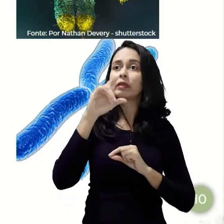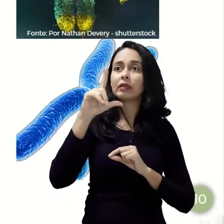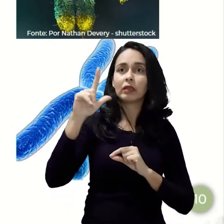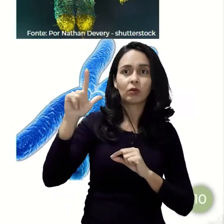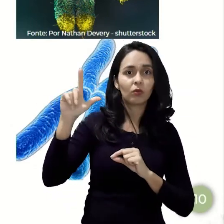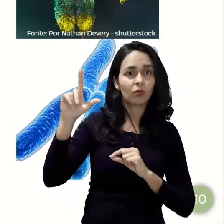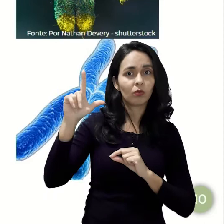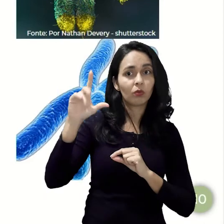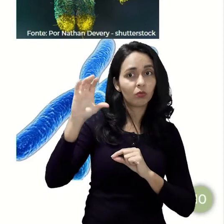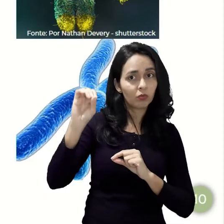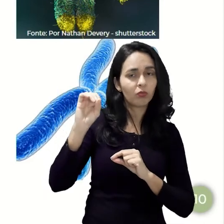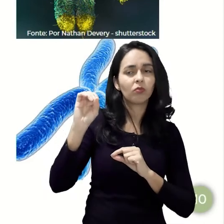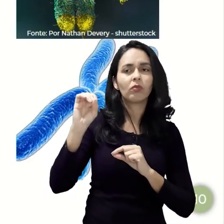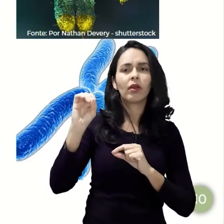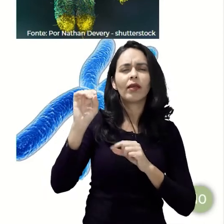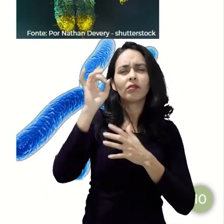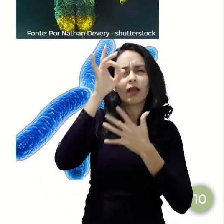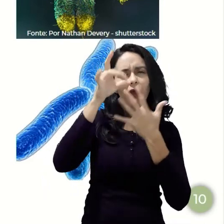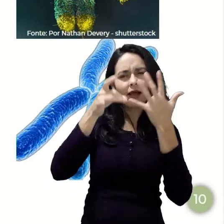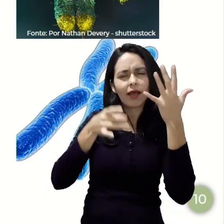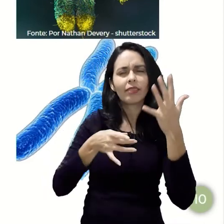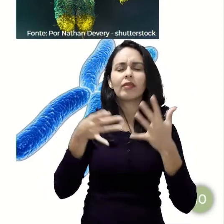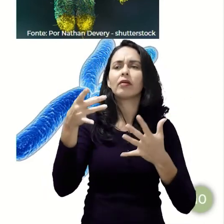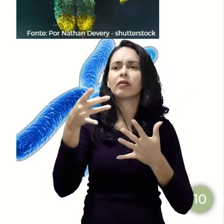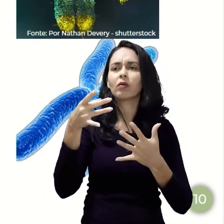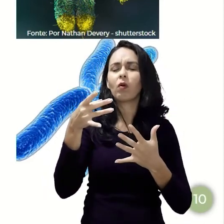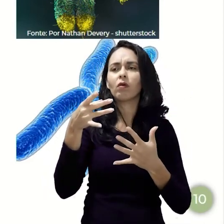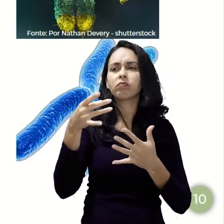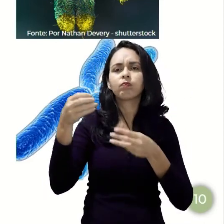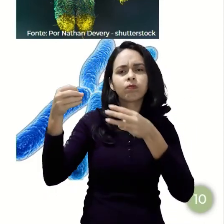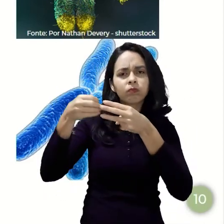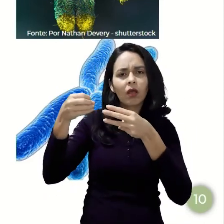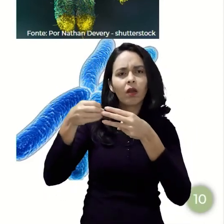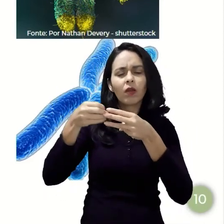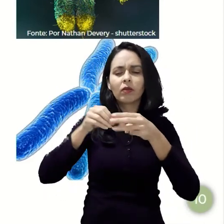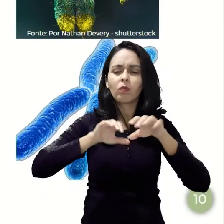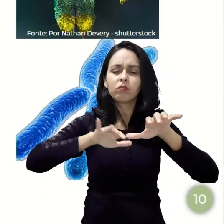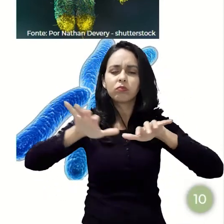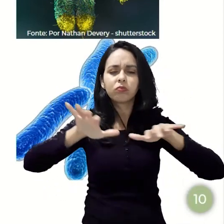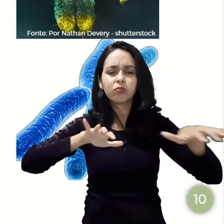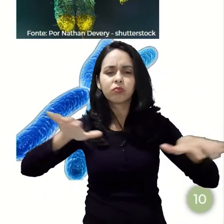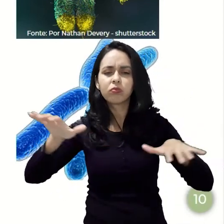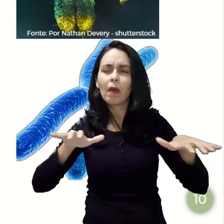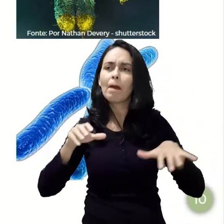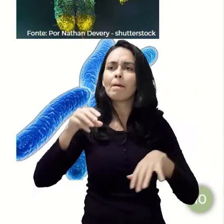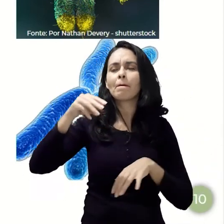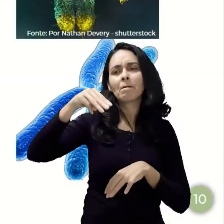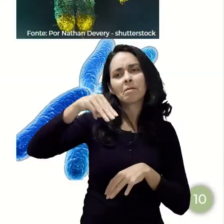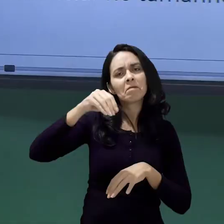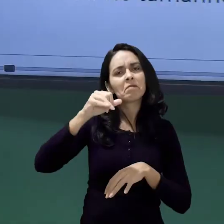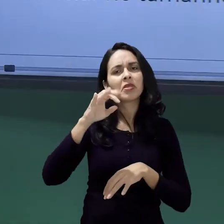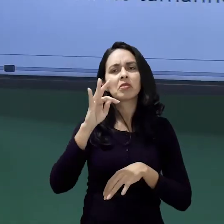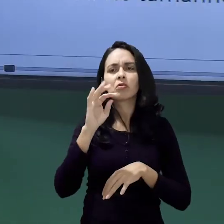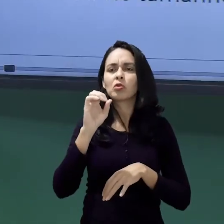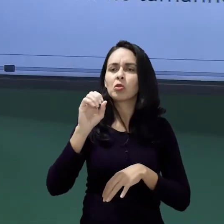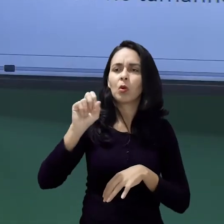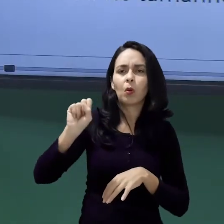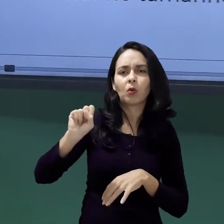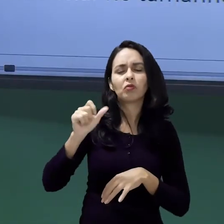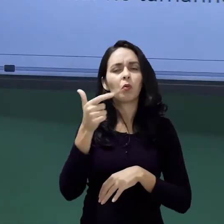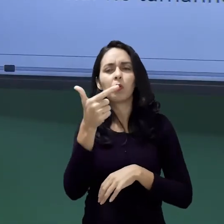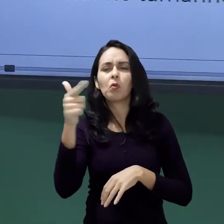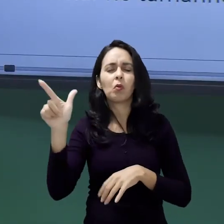ciclo de cada célula esse ciclo ele vai ser formado pela divisão celular seja ela